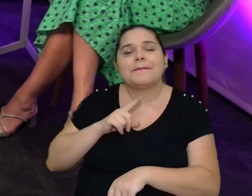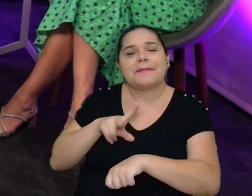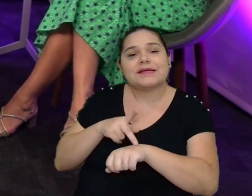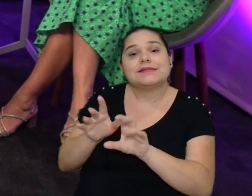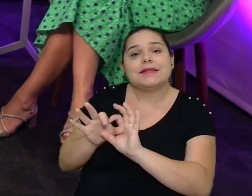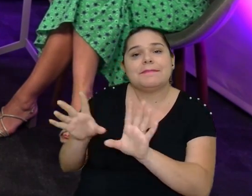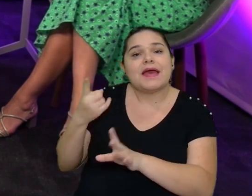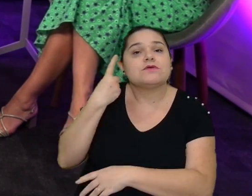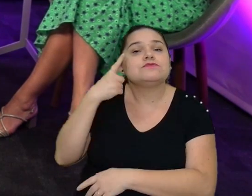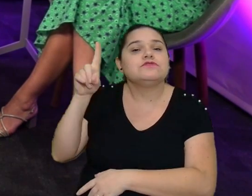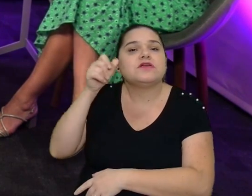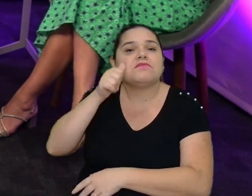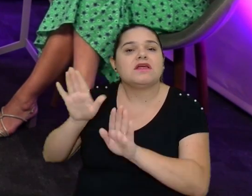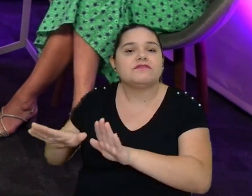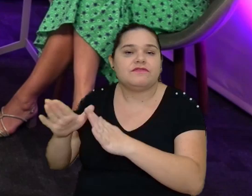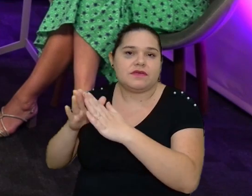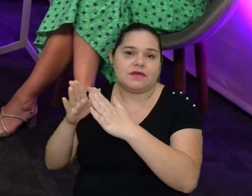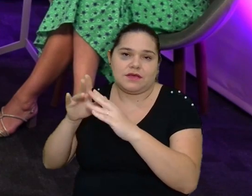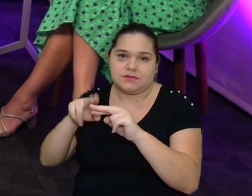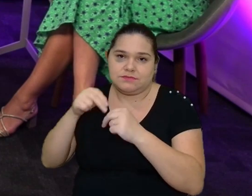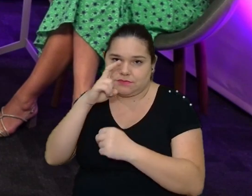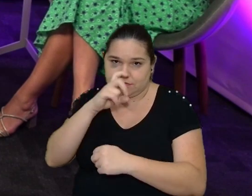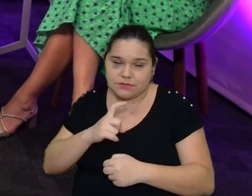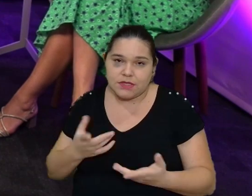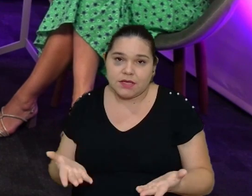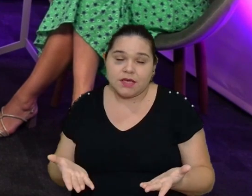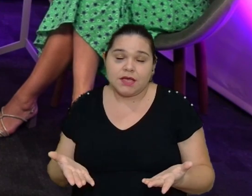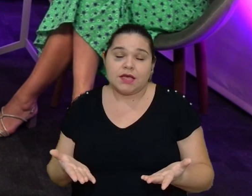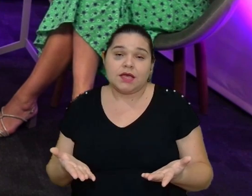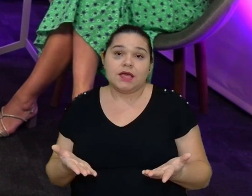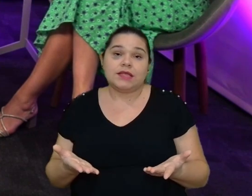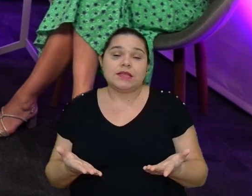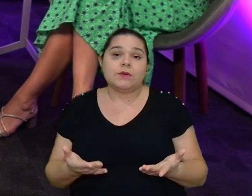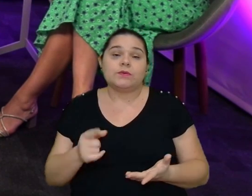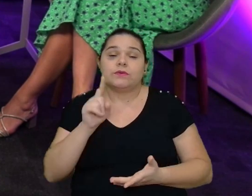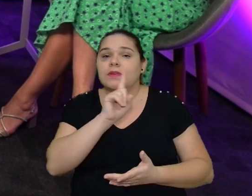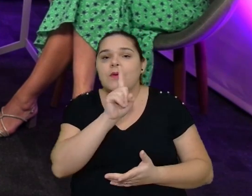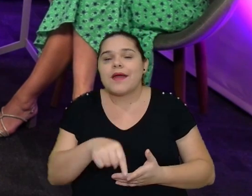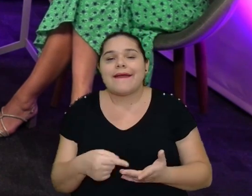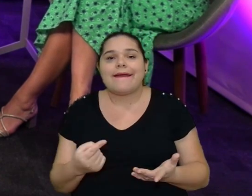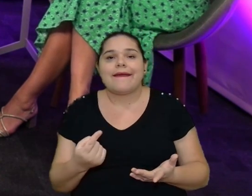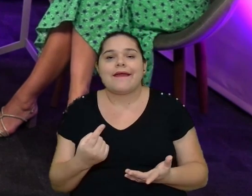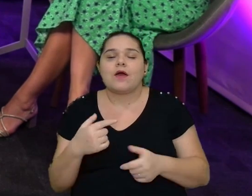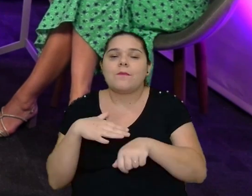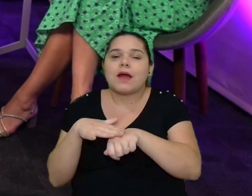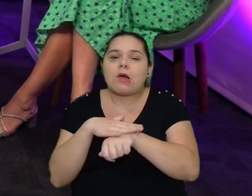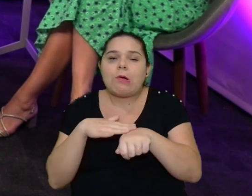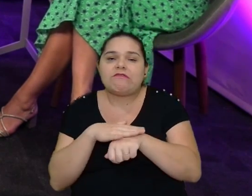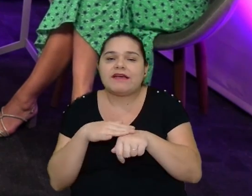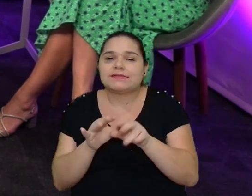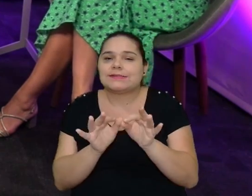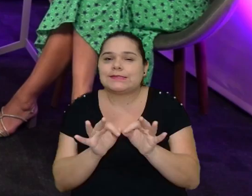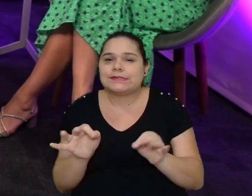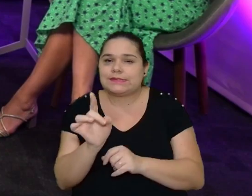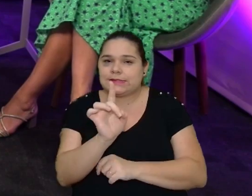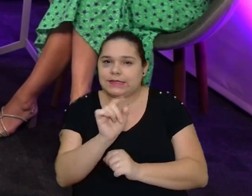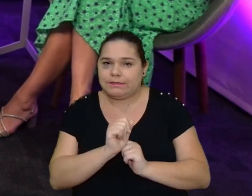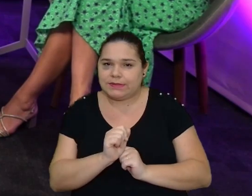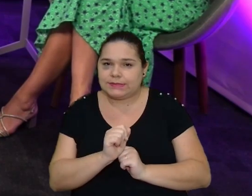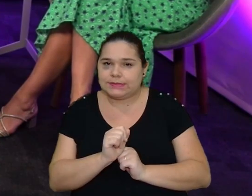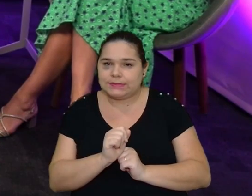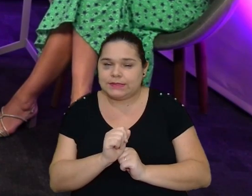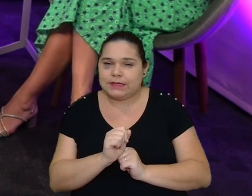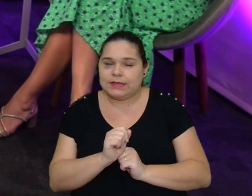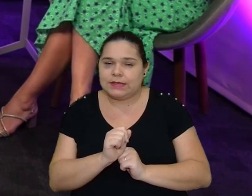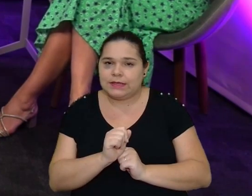de novo, da metade da população do Brasil. Então, não é uma conversa trivial, não é nicho, é uma conversa